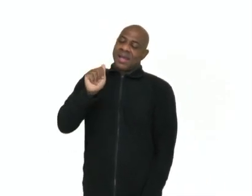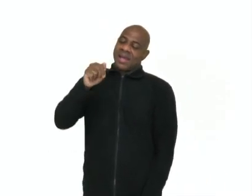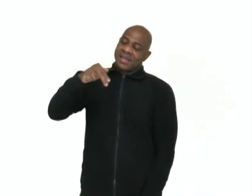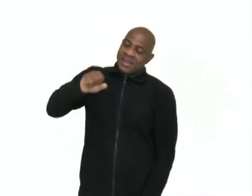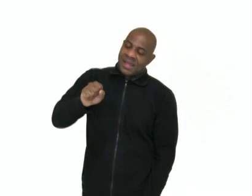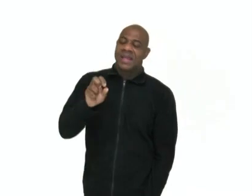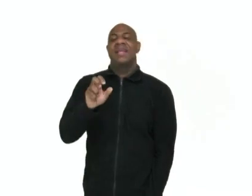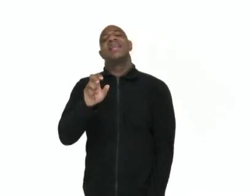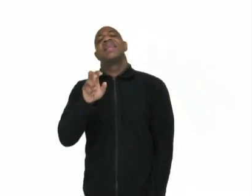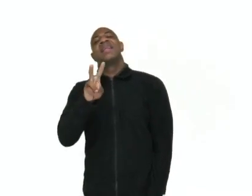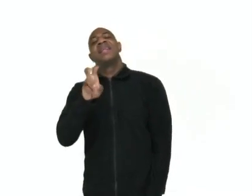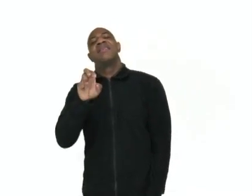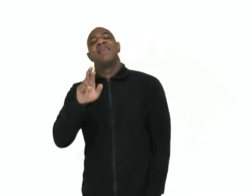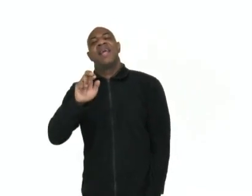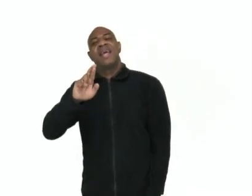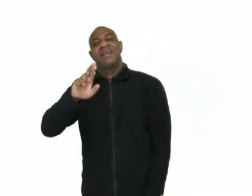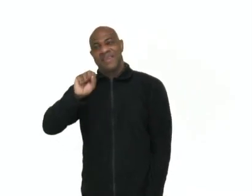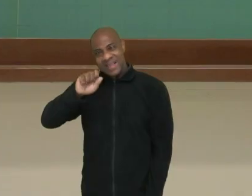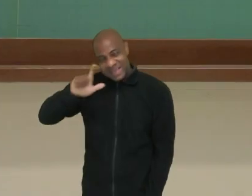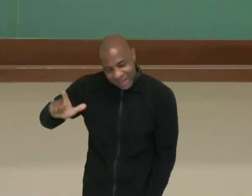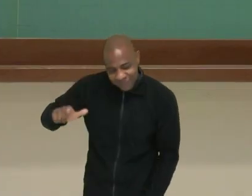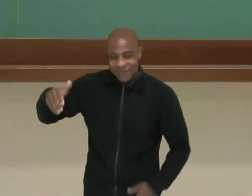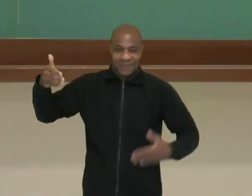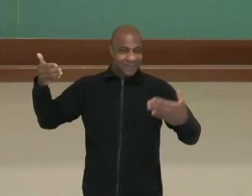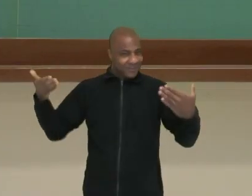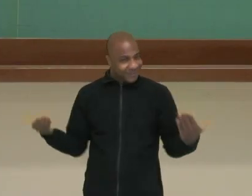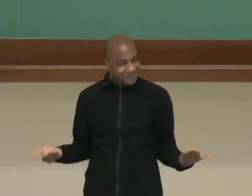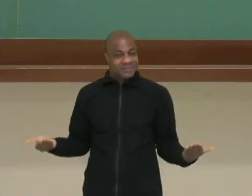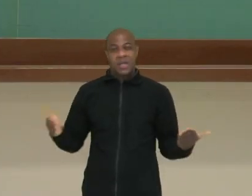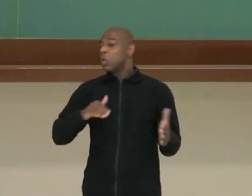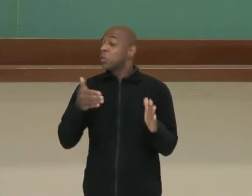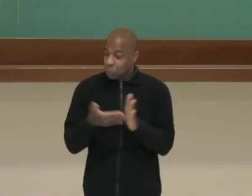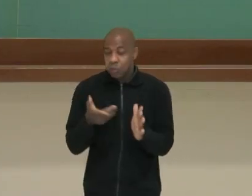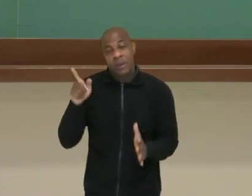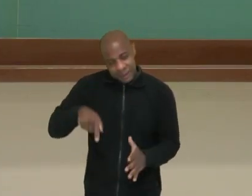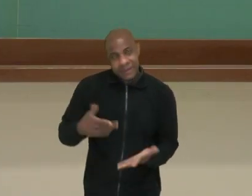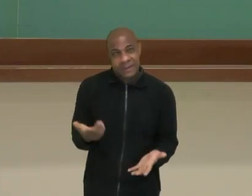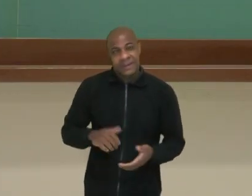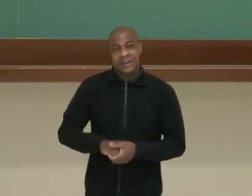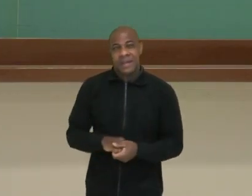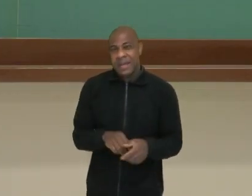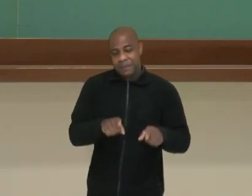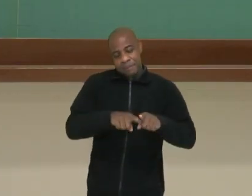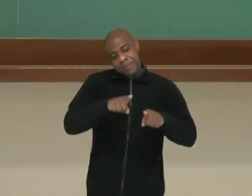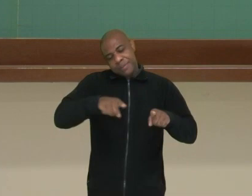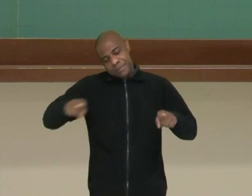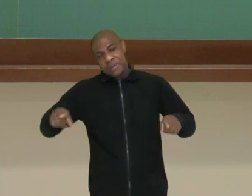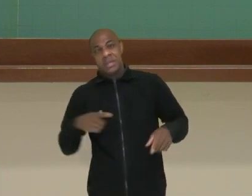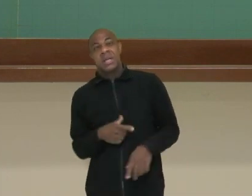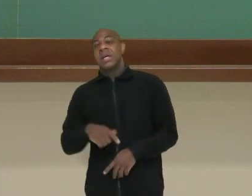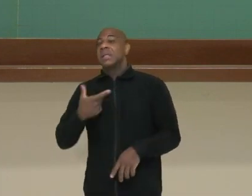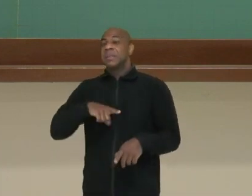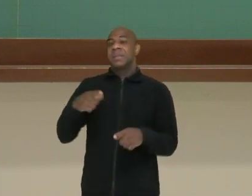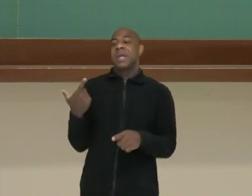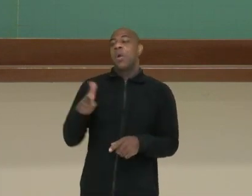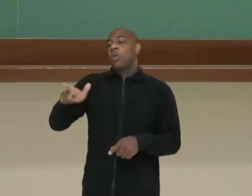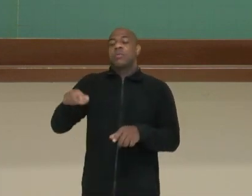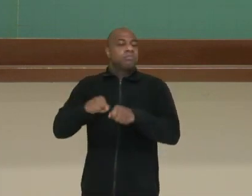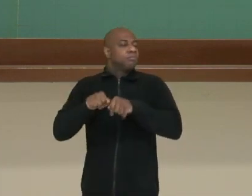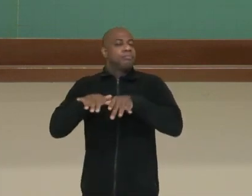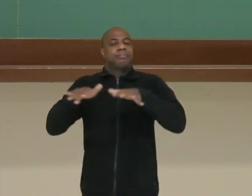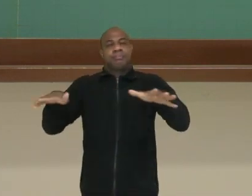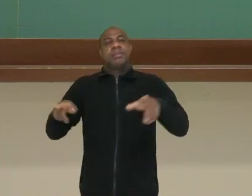quer dizer que a fonte oscila numa direção e as ondas vão para outras direções, tá? Isso é